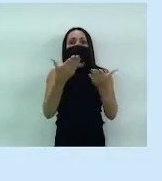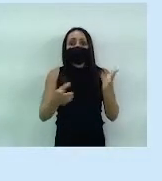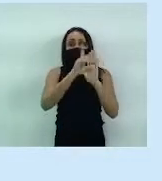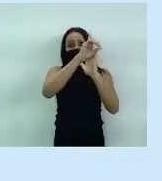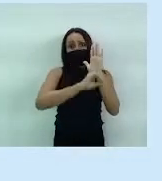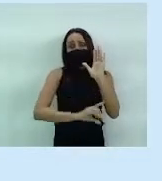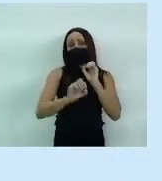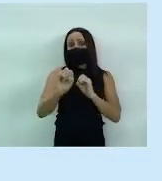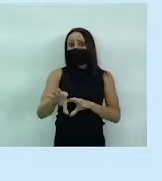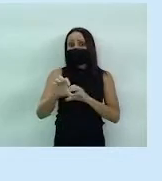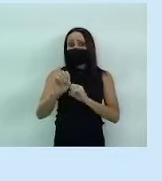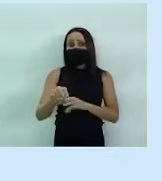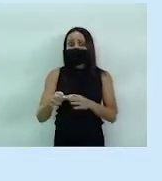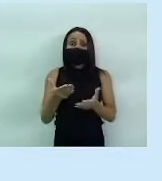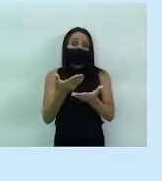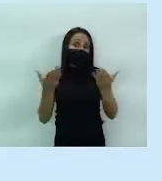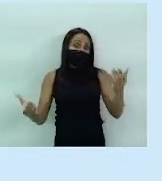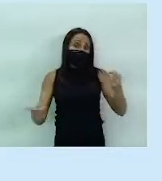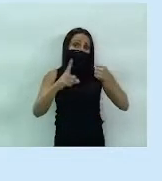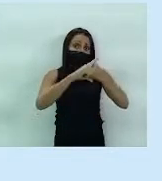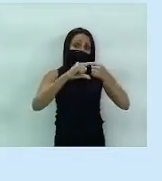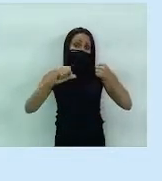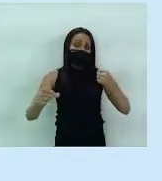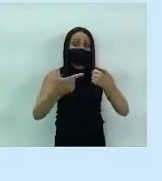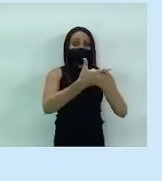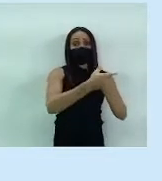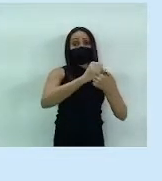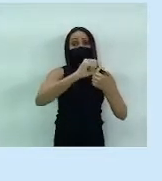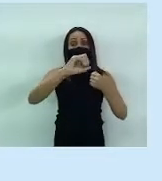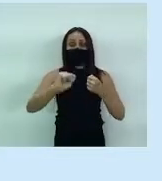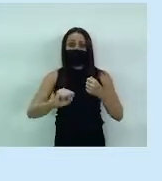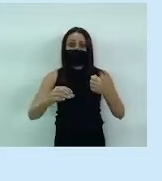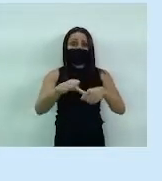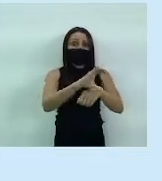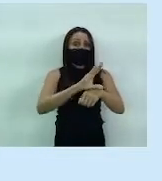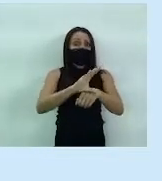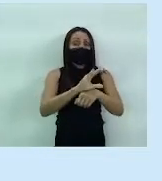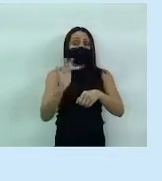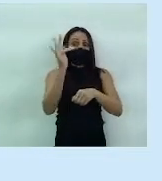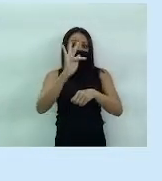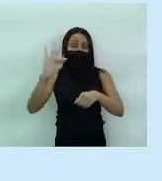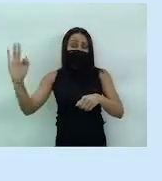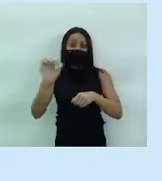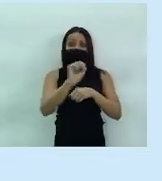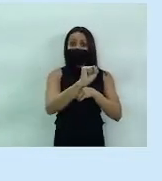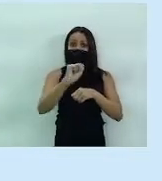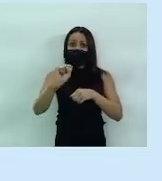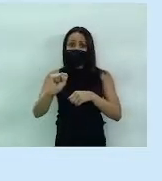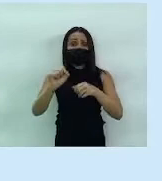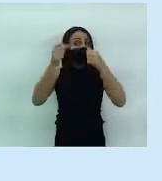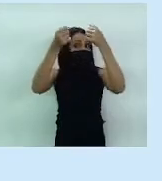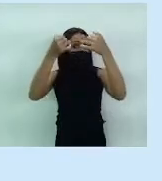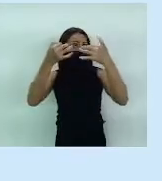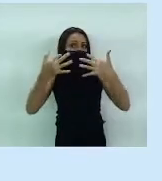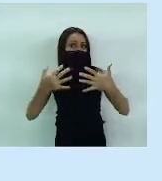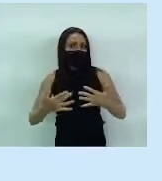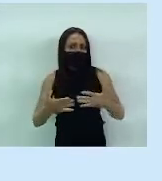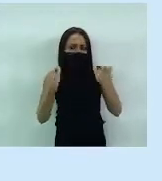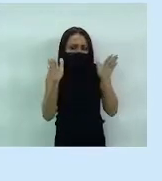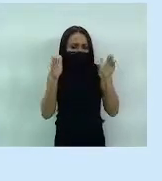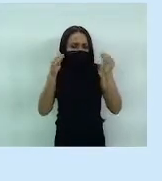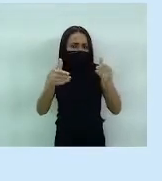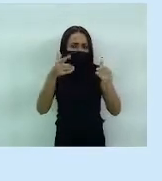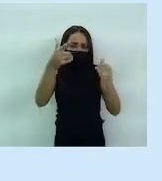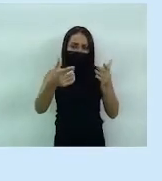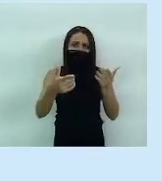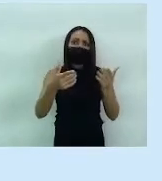à educação. Então, o artigo 208 da Constituição Federal de 88 traz e enfatiza esse